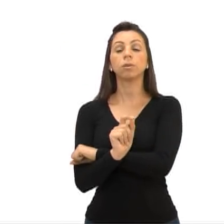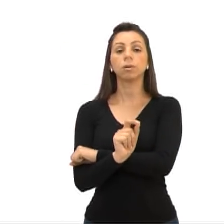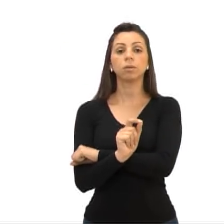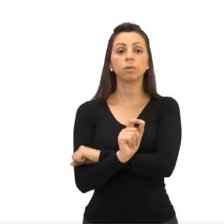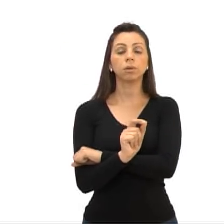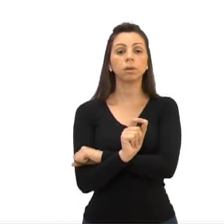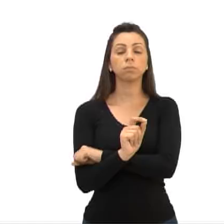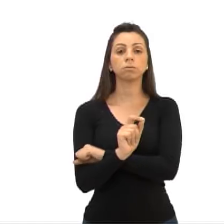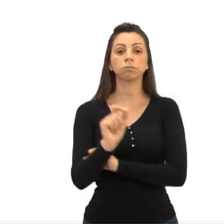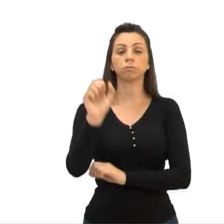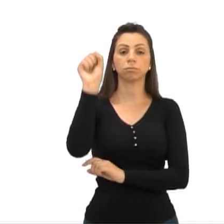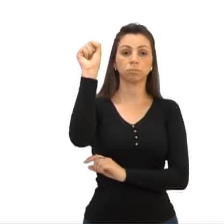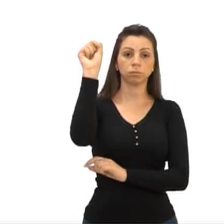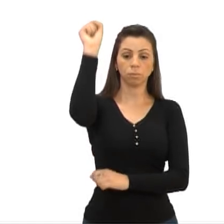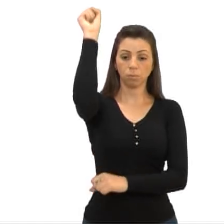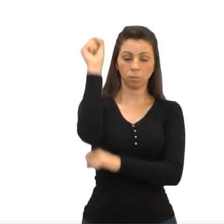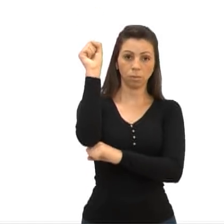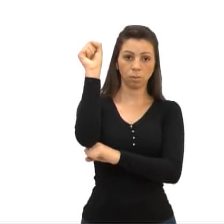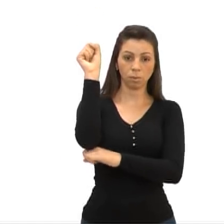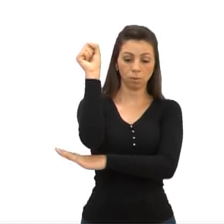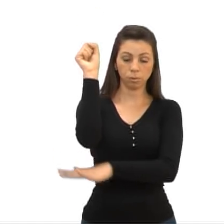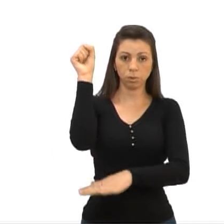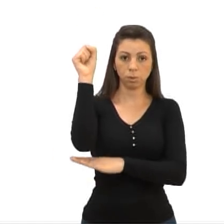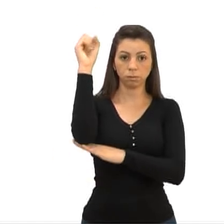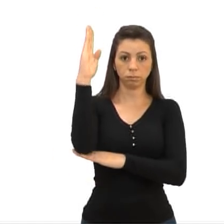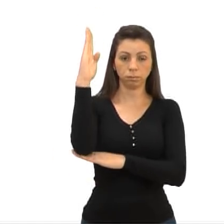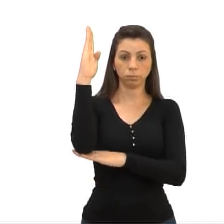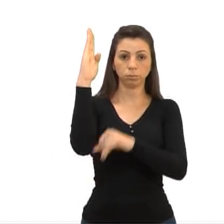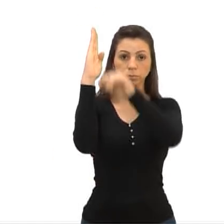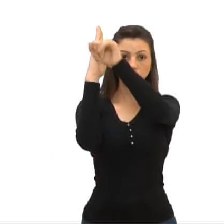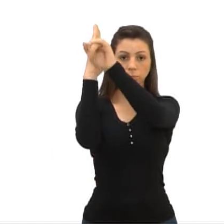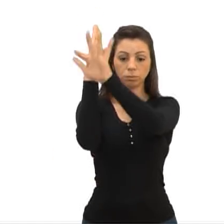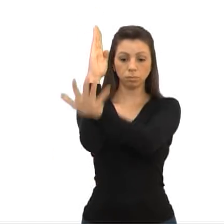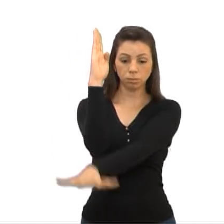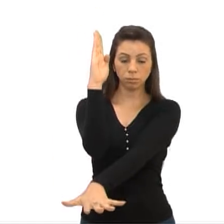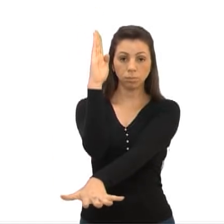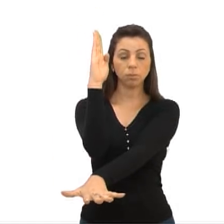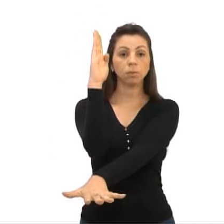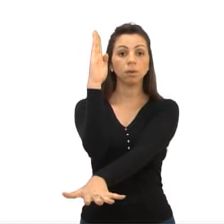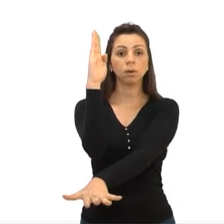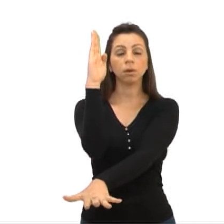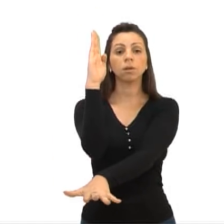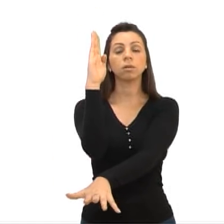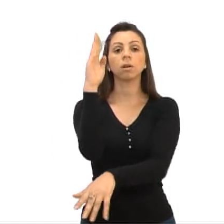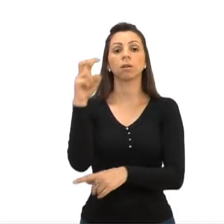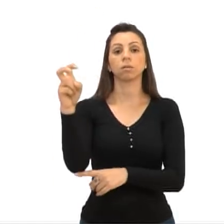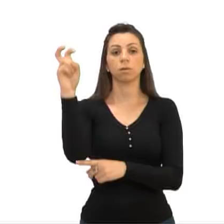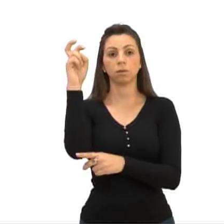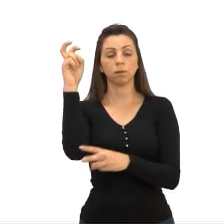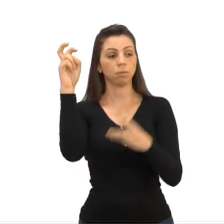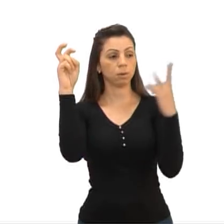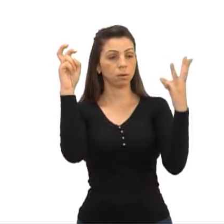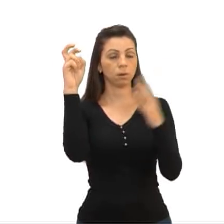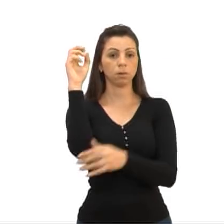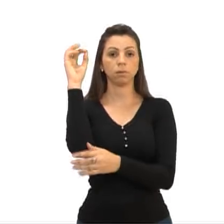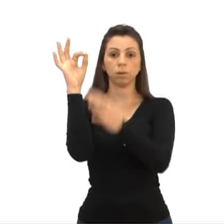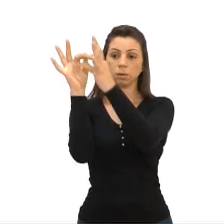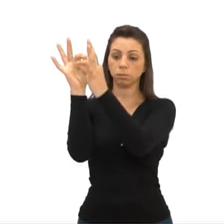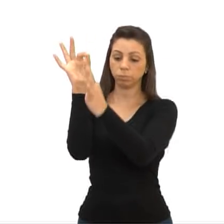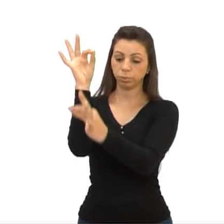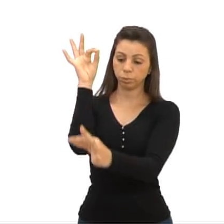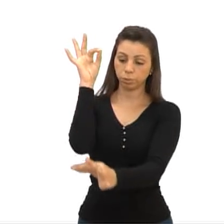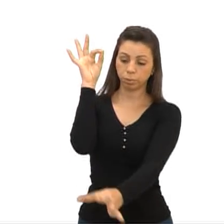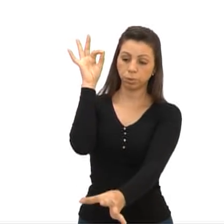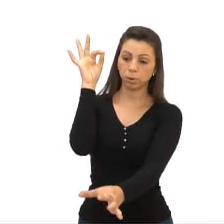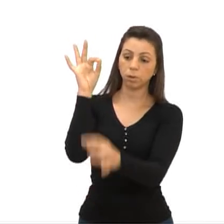e a sua sombra que ele projeta no chão é de 5 para 3. Se a sombra mede